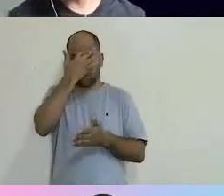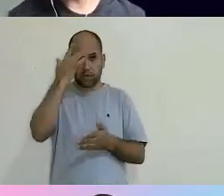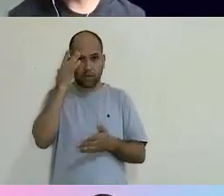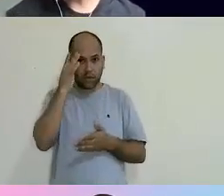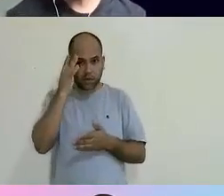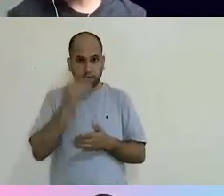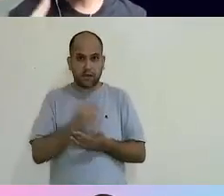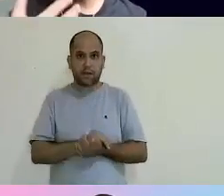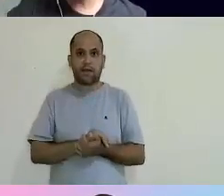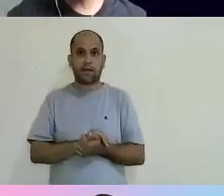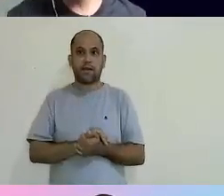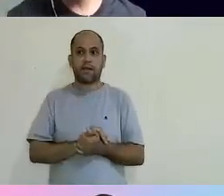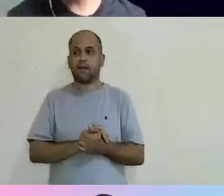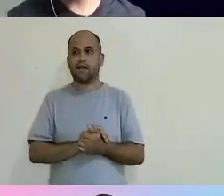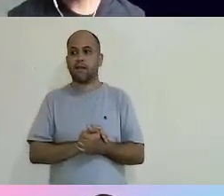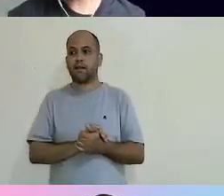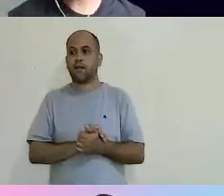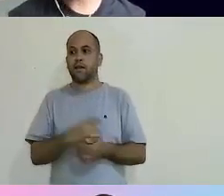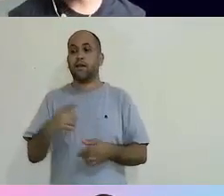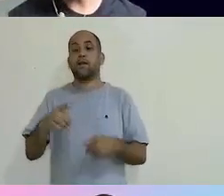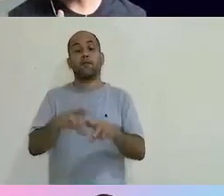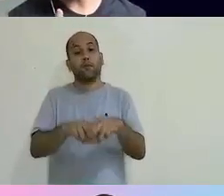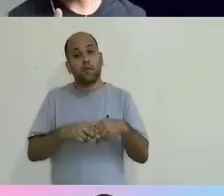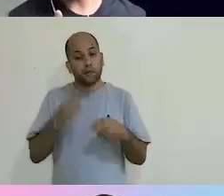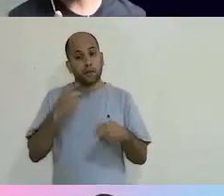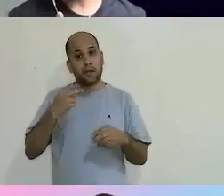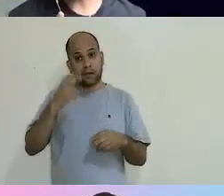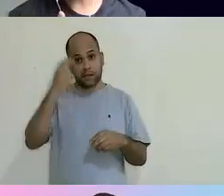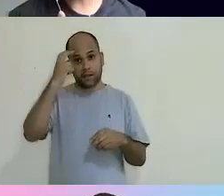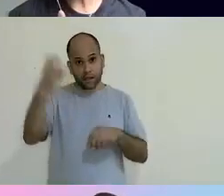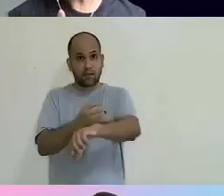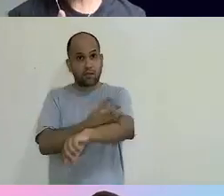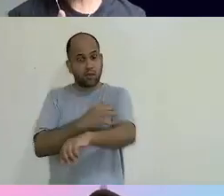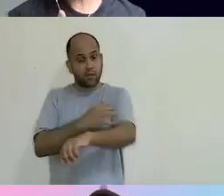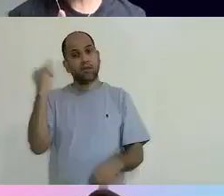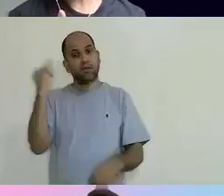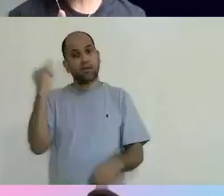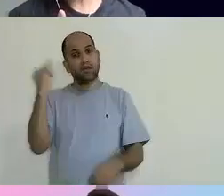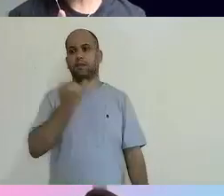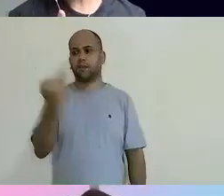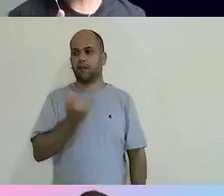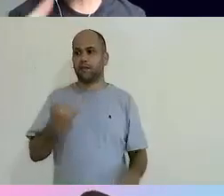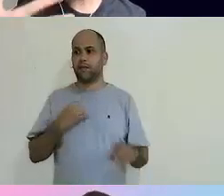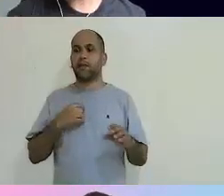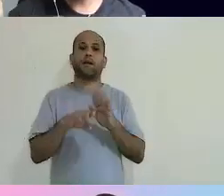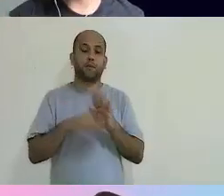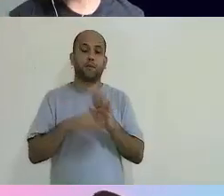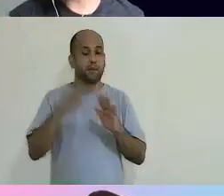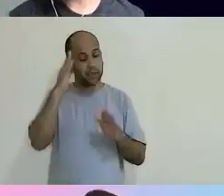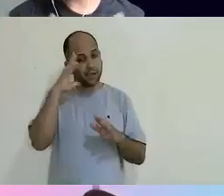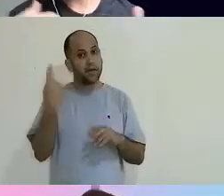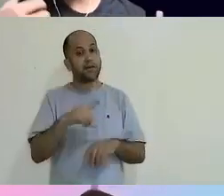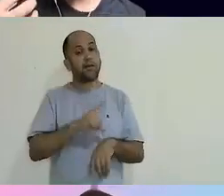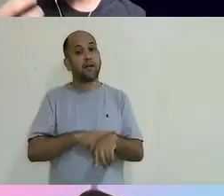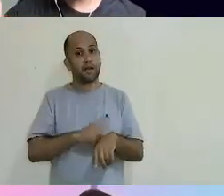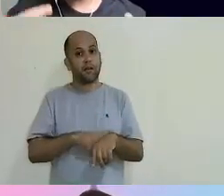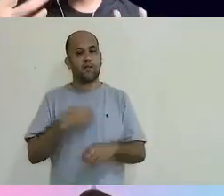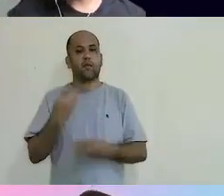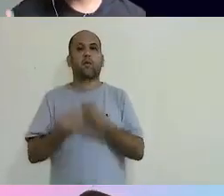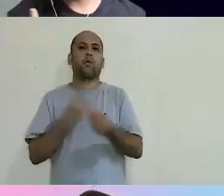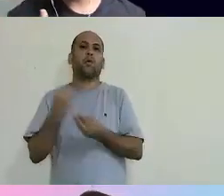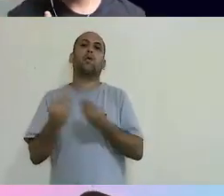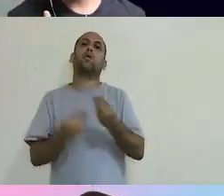nesse sentido, tá a inteligência emocional, que é muito importante para a gente ter a propriedade para entender o nosso momento